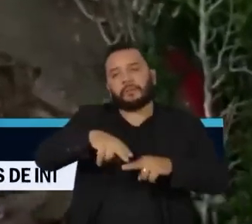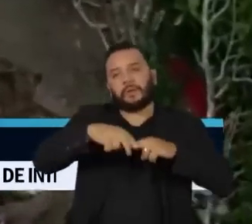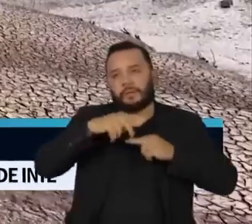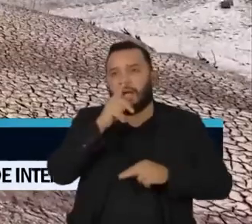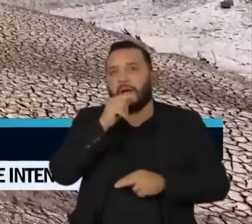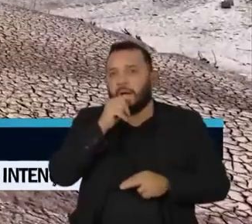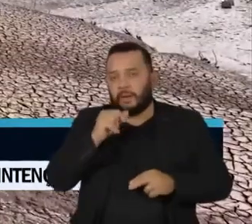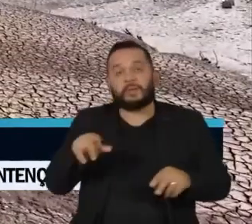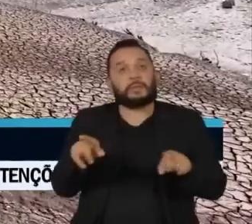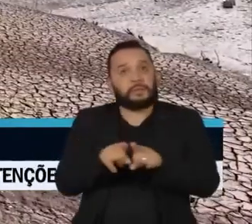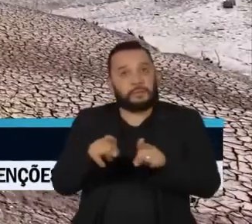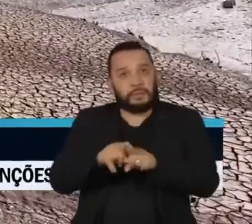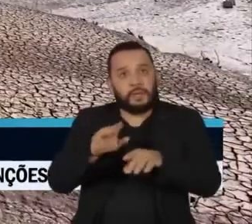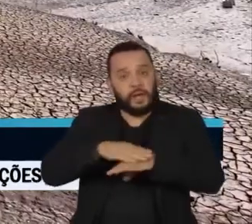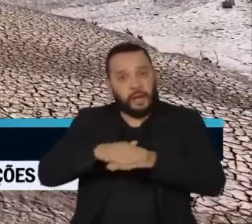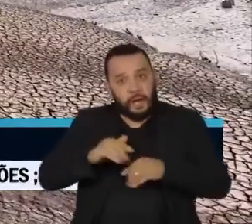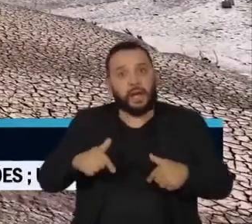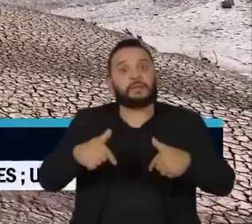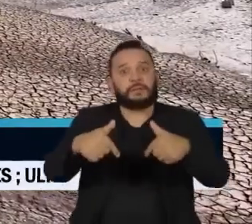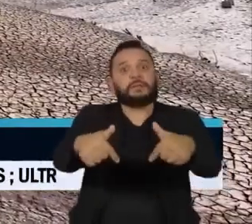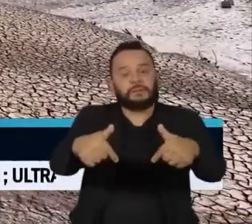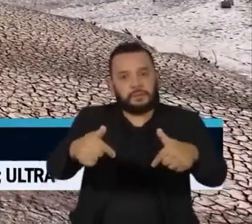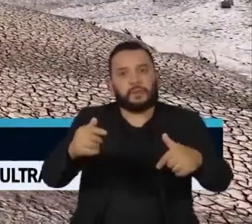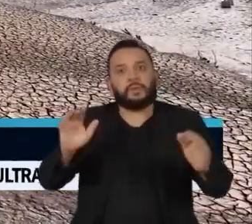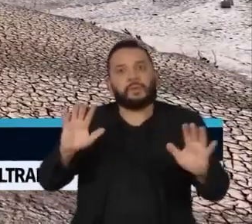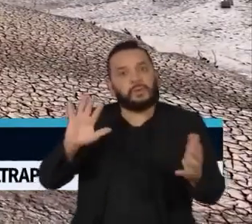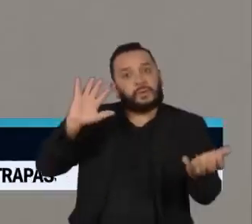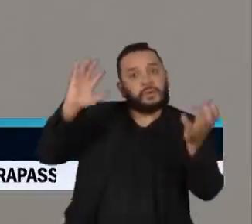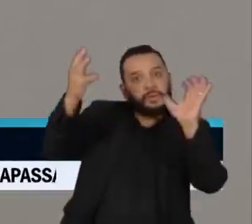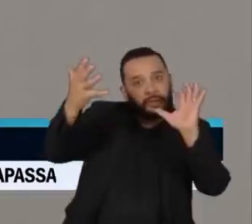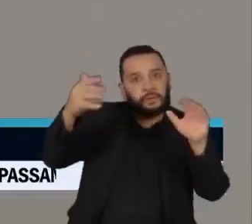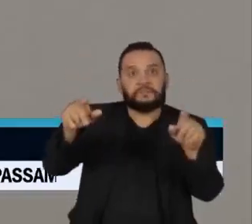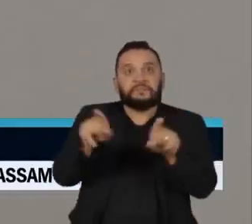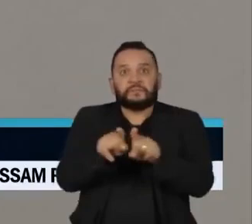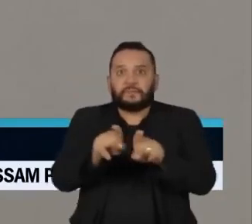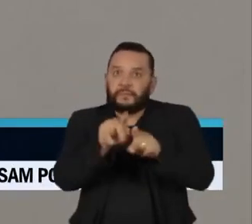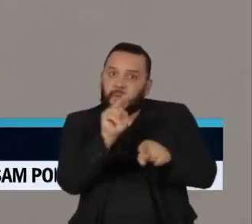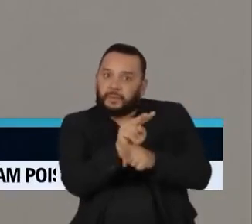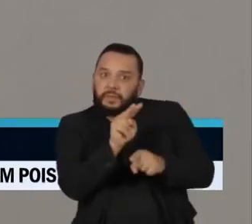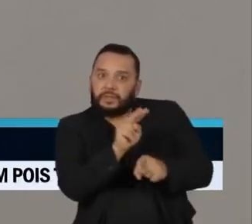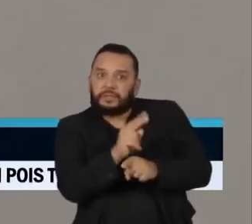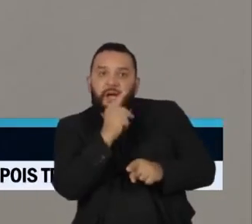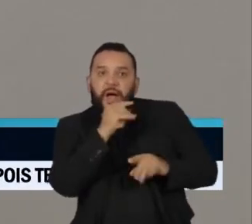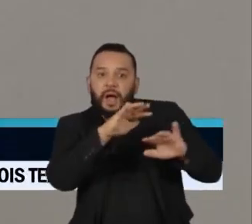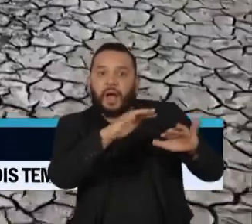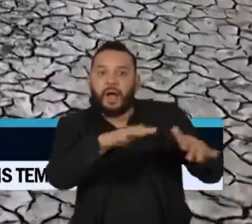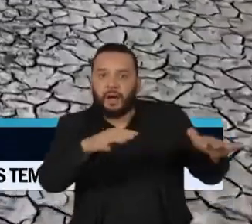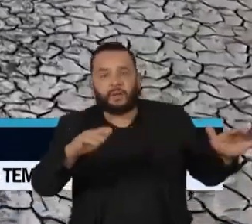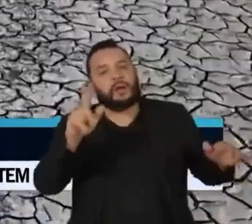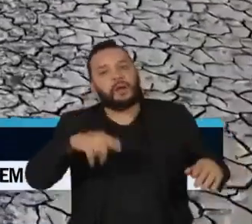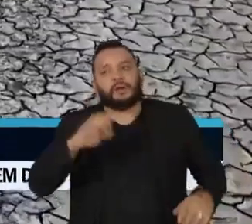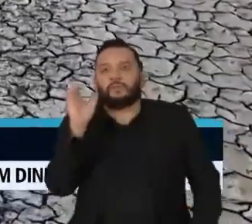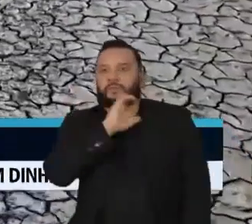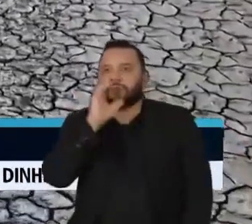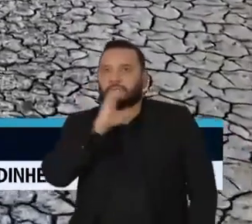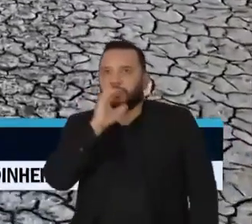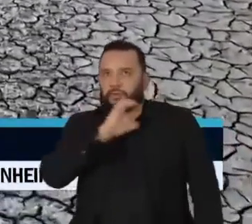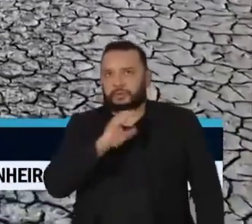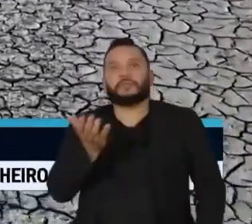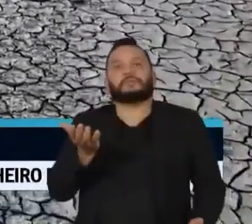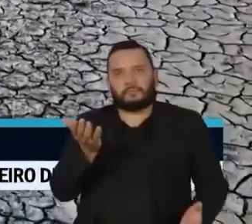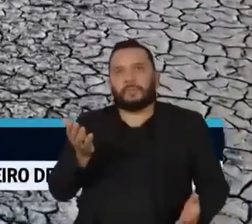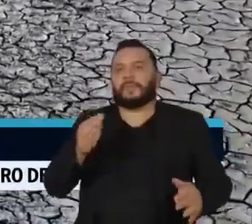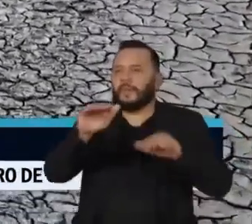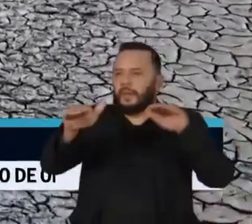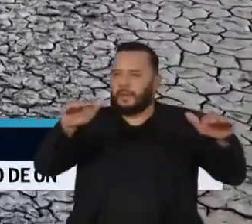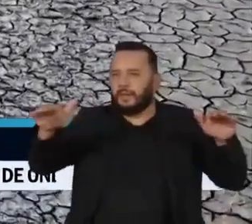sustentabilidade dos recursos hídricos no futuro são os dois lados da mesma moeda. Ele pediu ações urgentes da comunidade